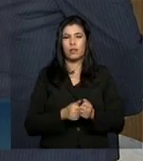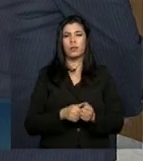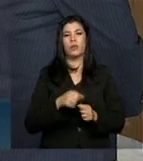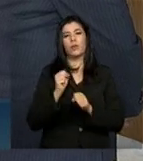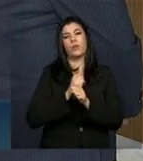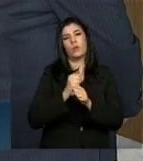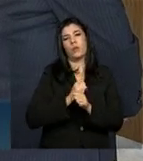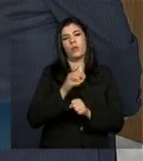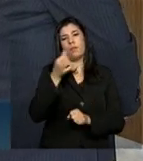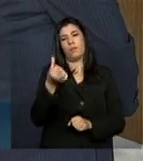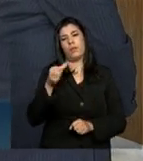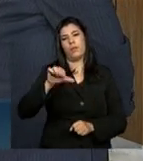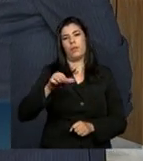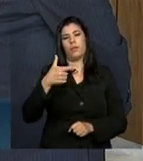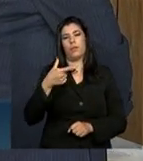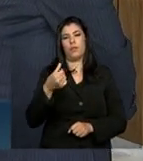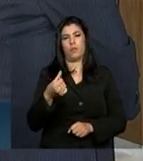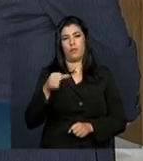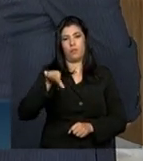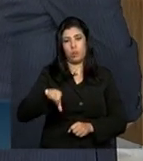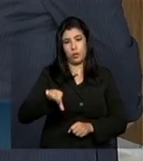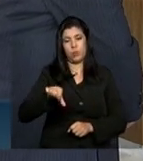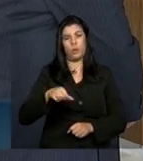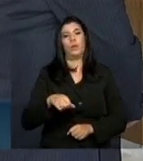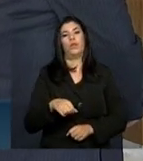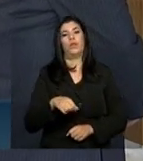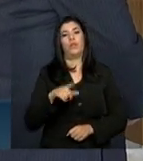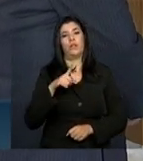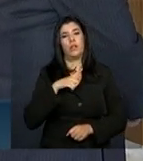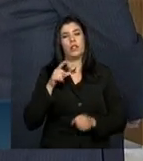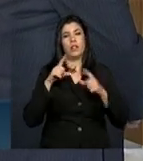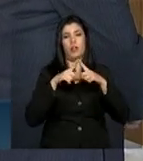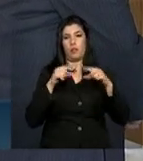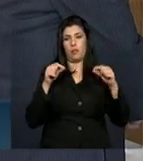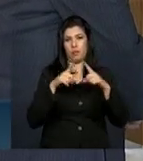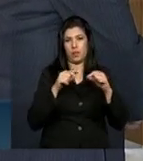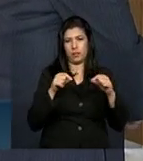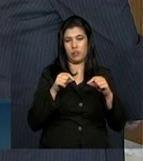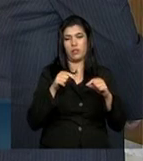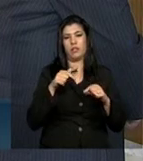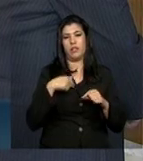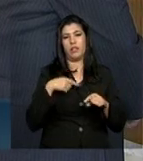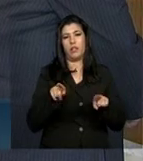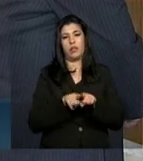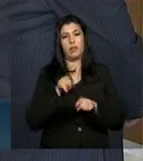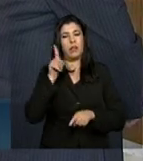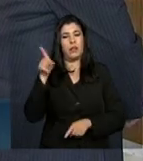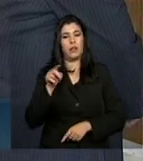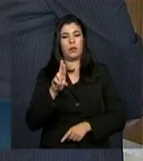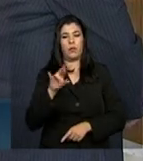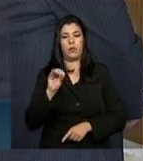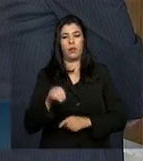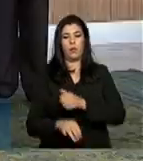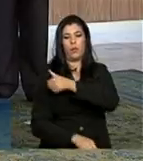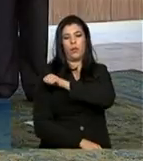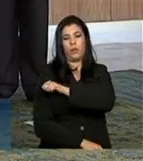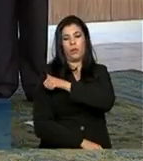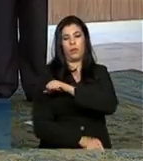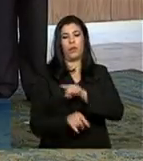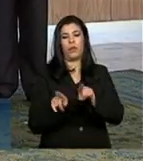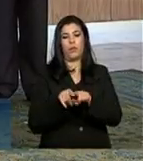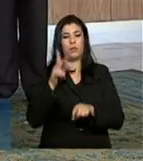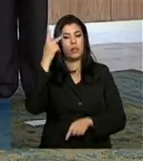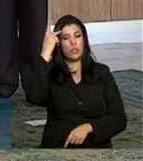Além da embaixada, aqui em Brasília, a Finlândia tem dois consulados gerais no Rio de Janeiro e também em São Paulo e